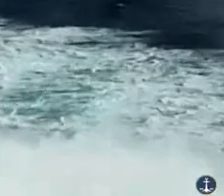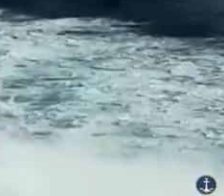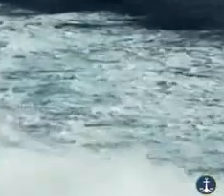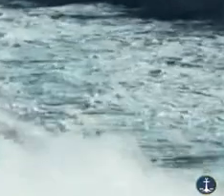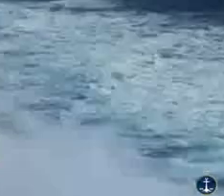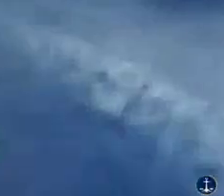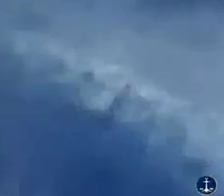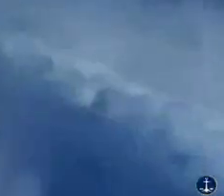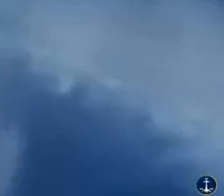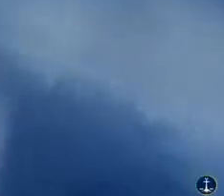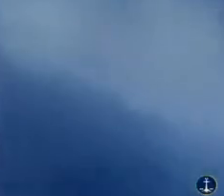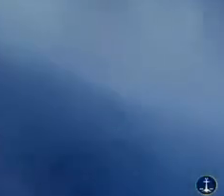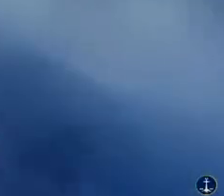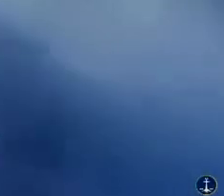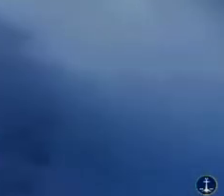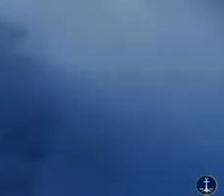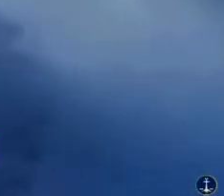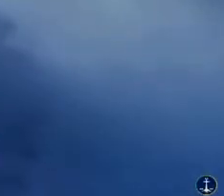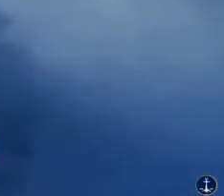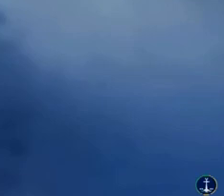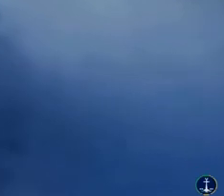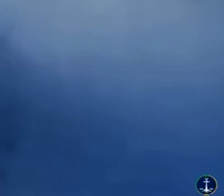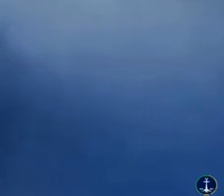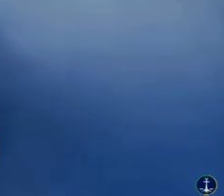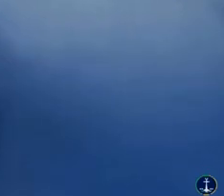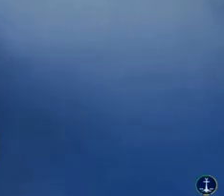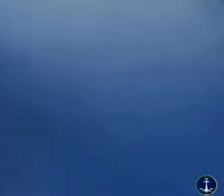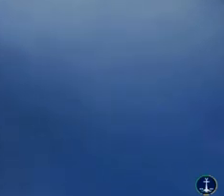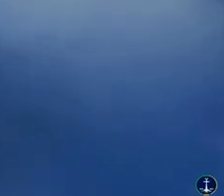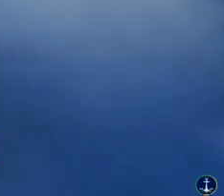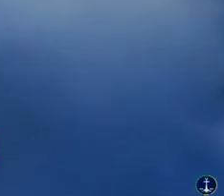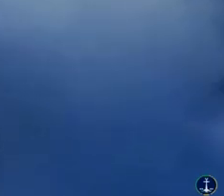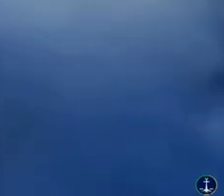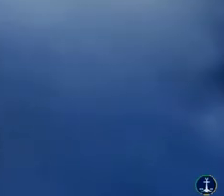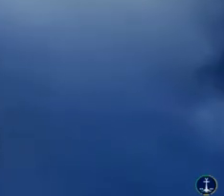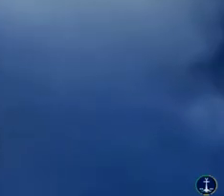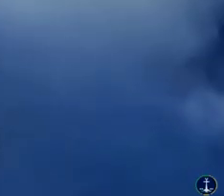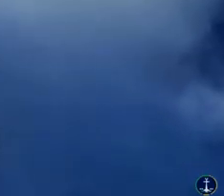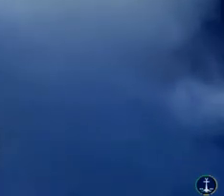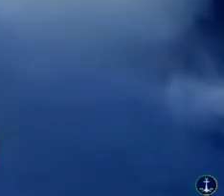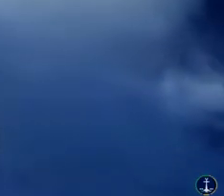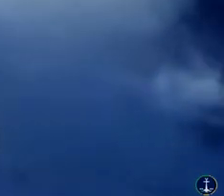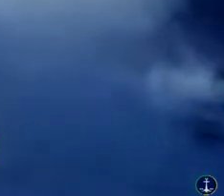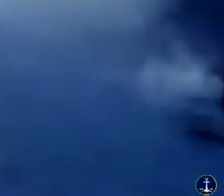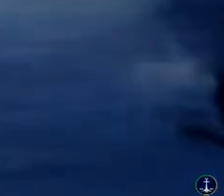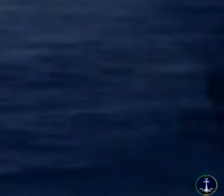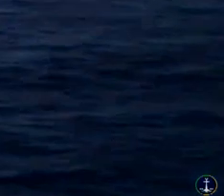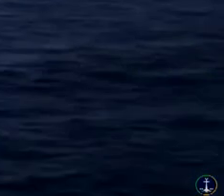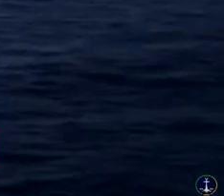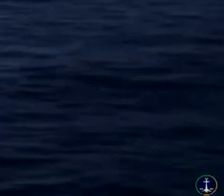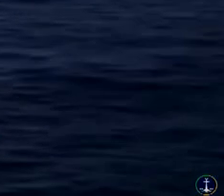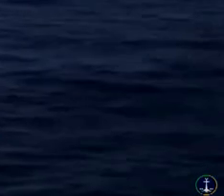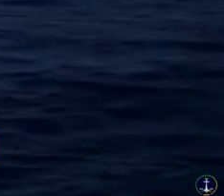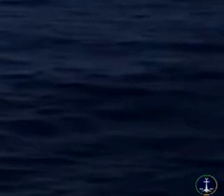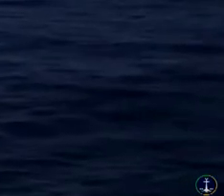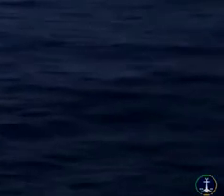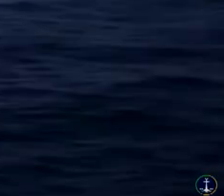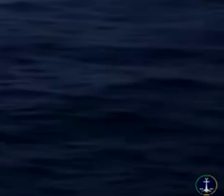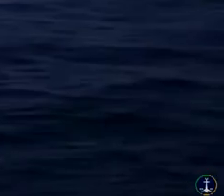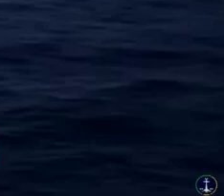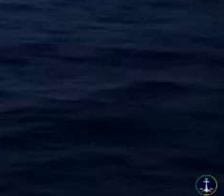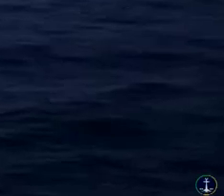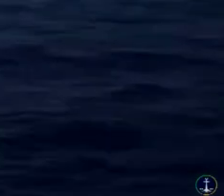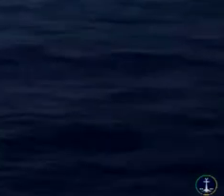futuro, trazendo novos caminhos para a proteção do nosso maior patrimônio junto à Marinha. Um ganho